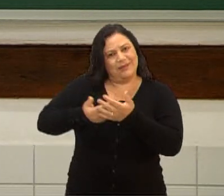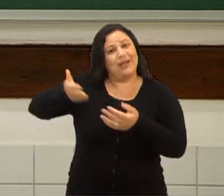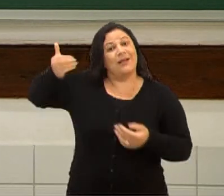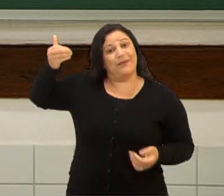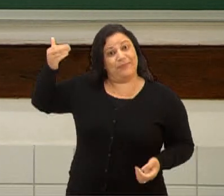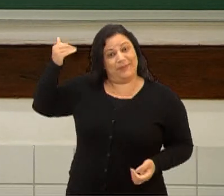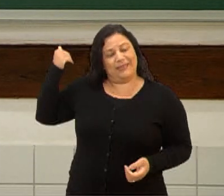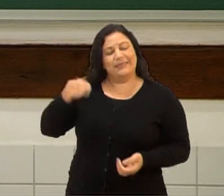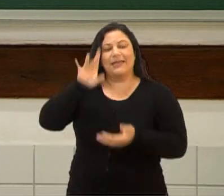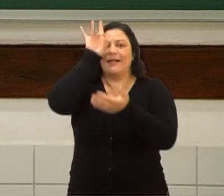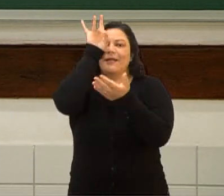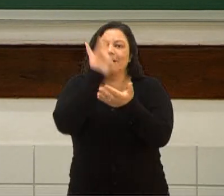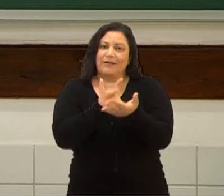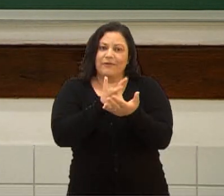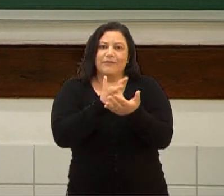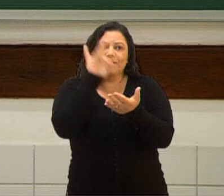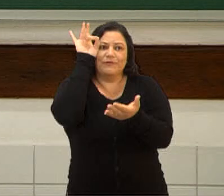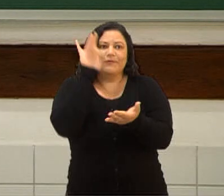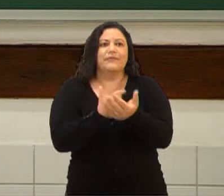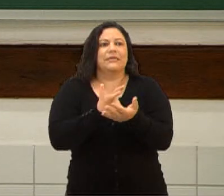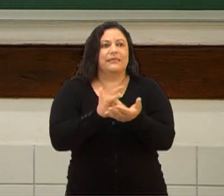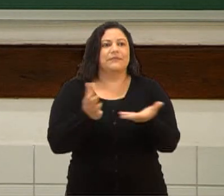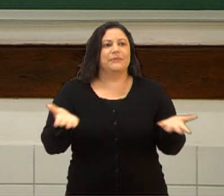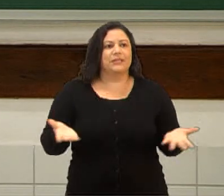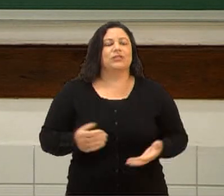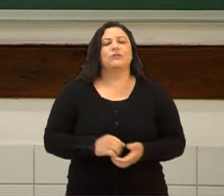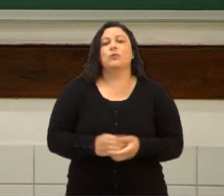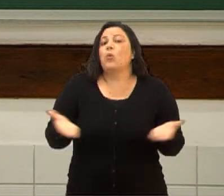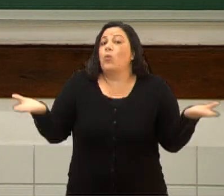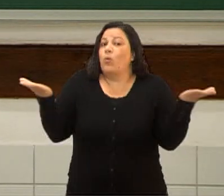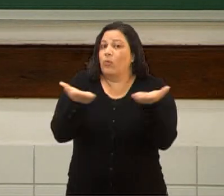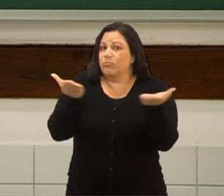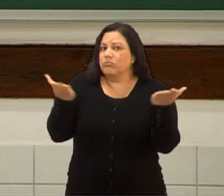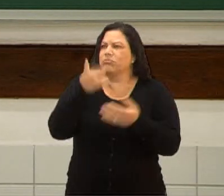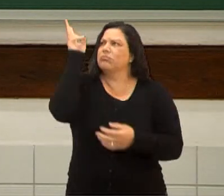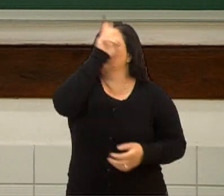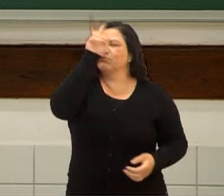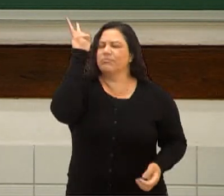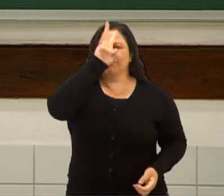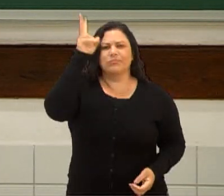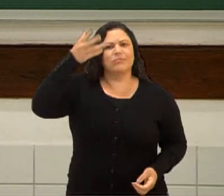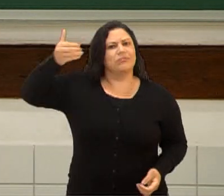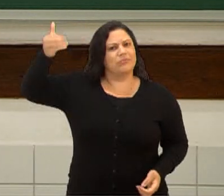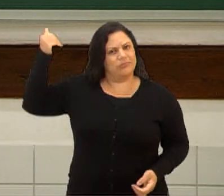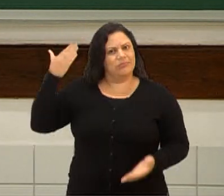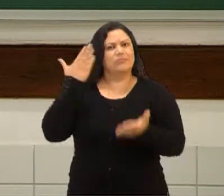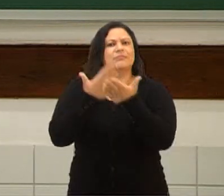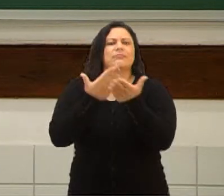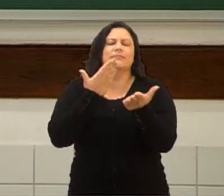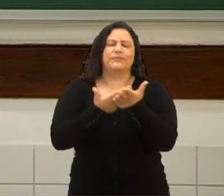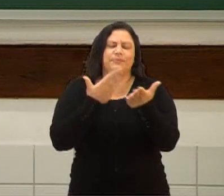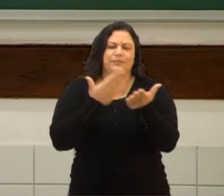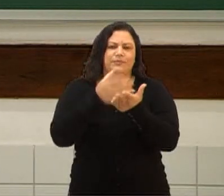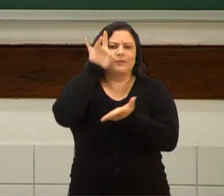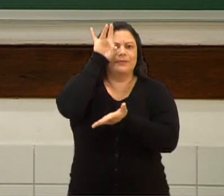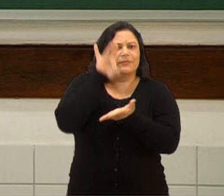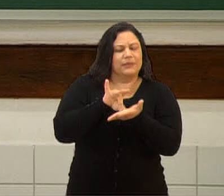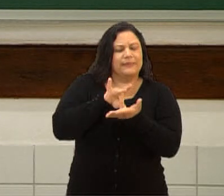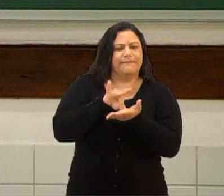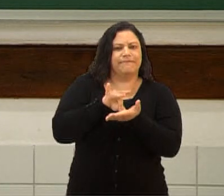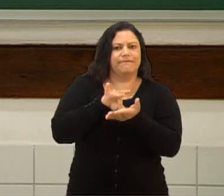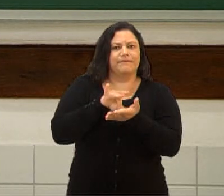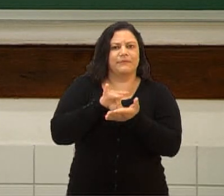a forma afirmativa do present perfect e hoje nós vamos relembrar a parte afirmativa e dar um passinho a